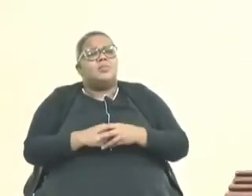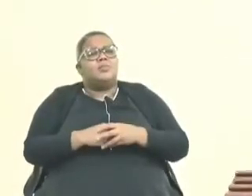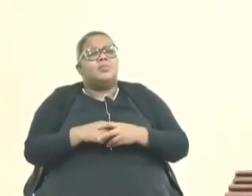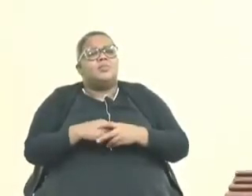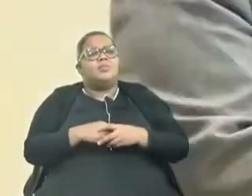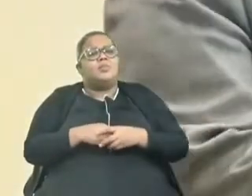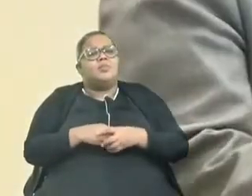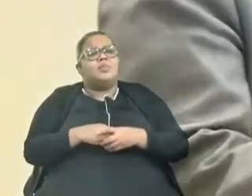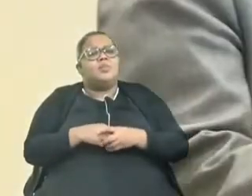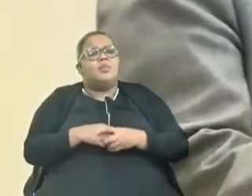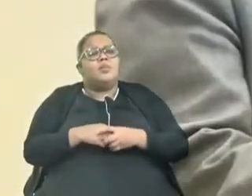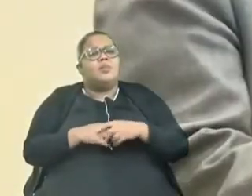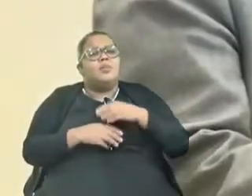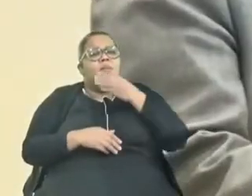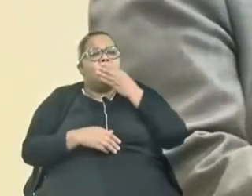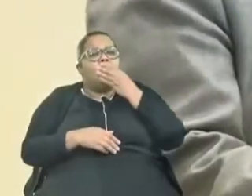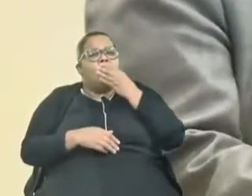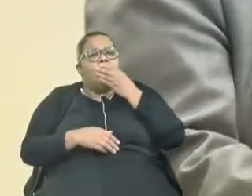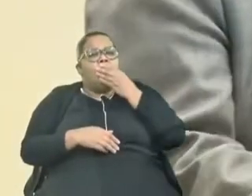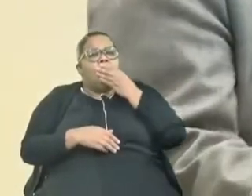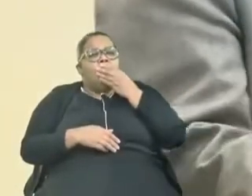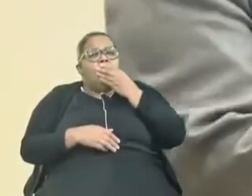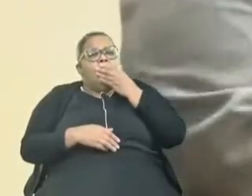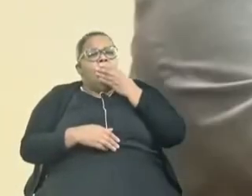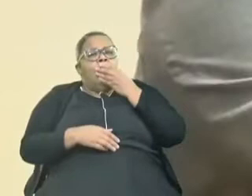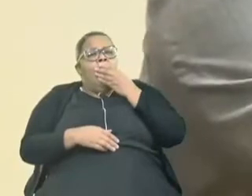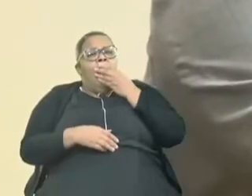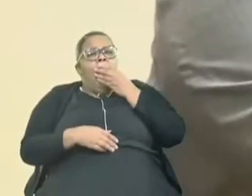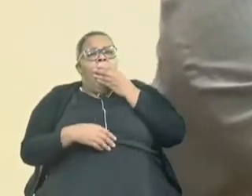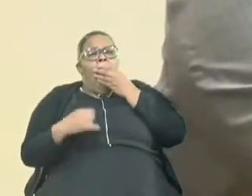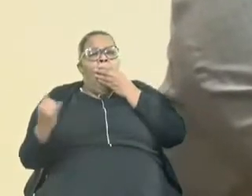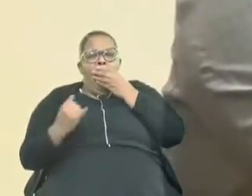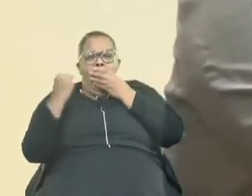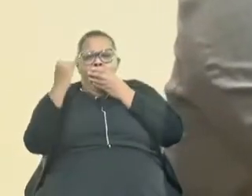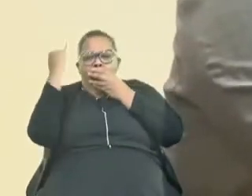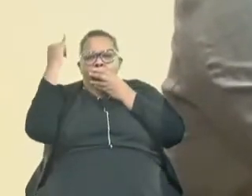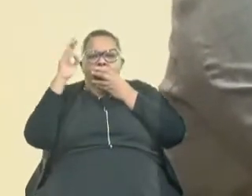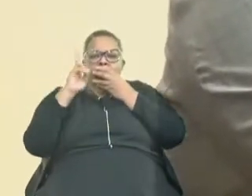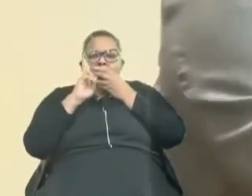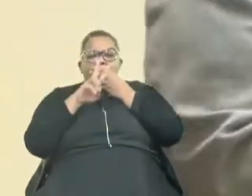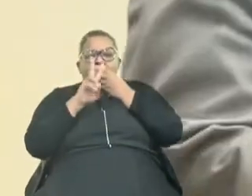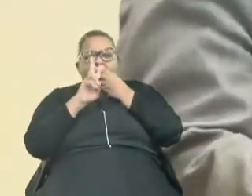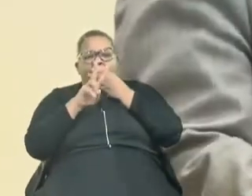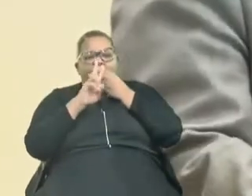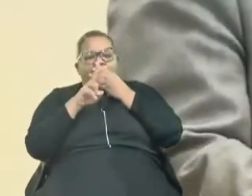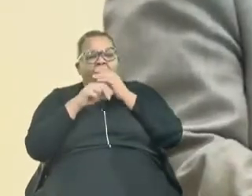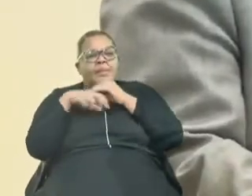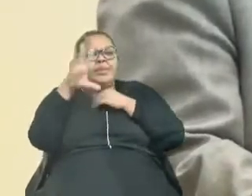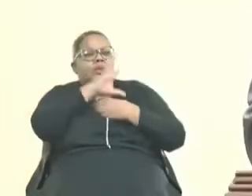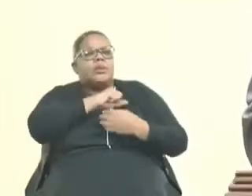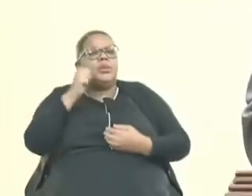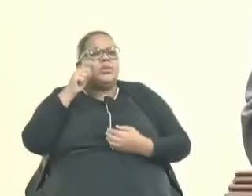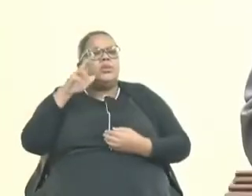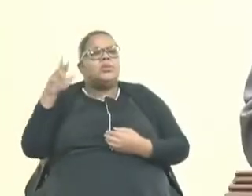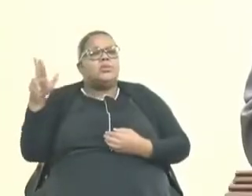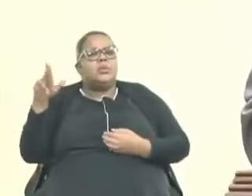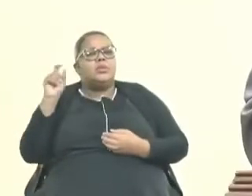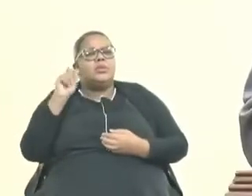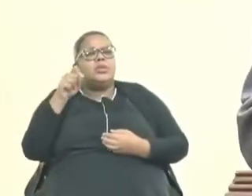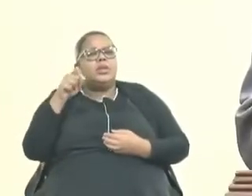7 e 49 registrar bem isso é interessante notar amados e queridos irmãos